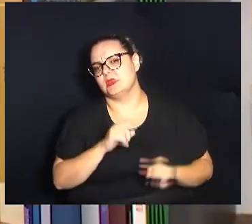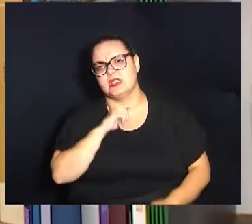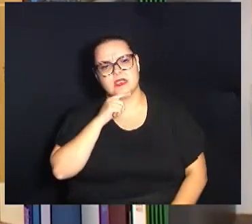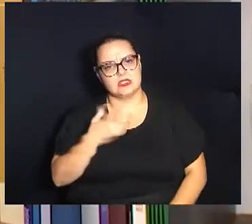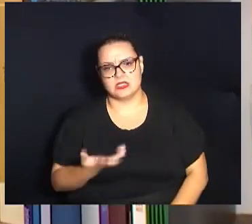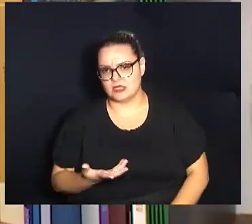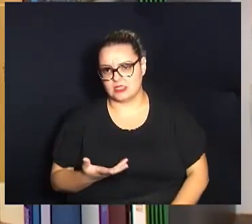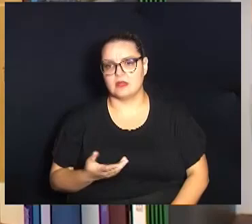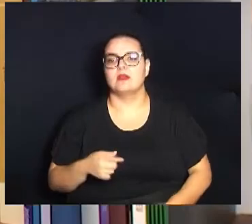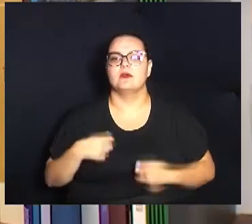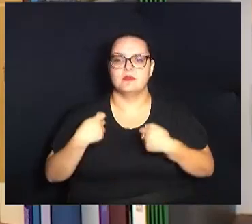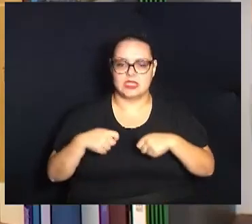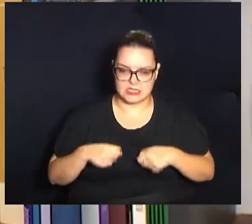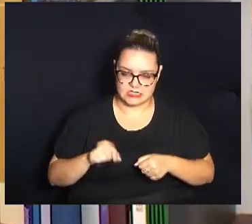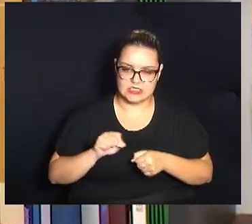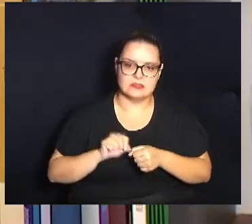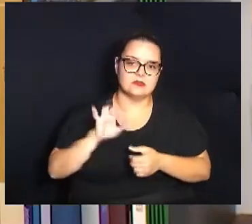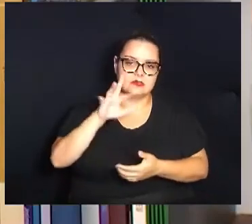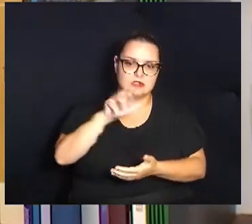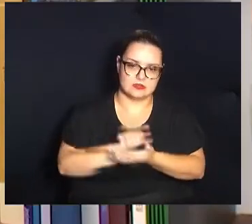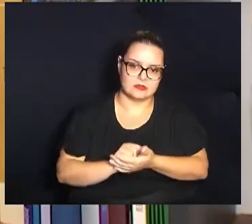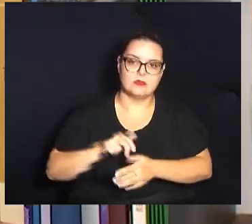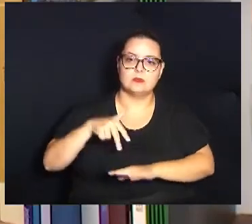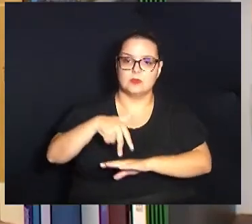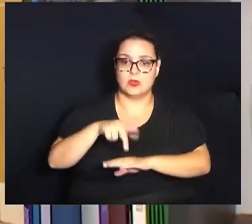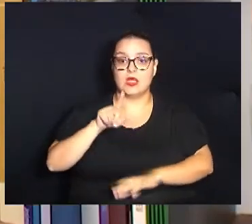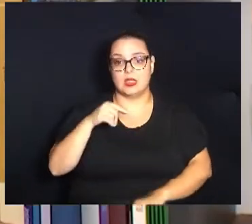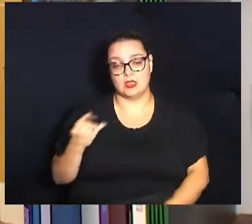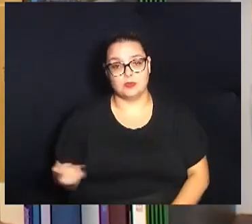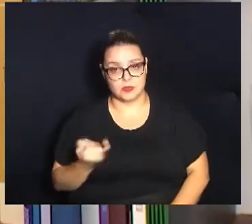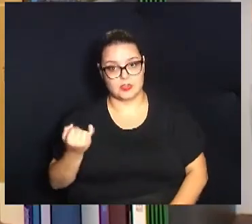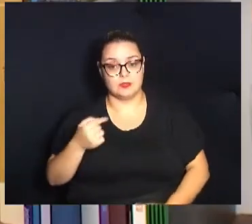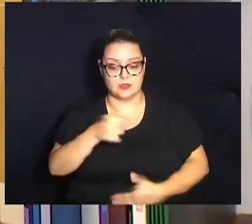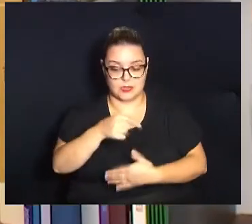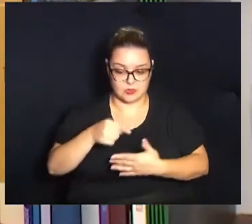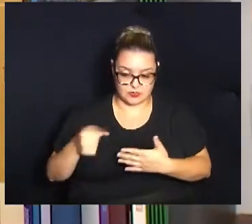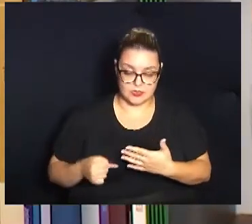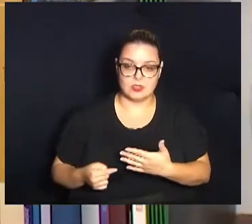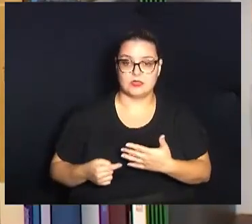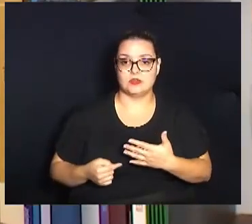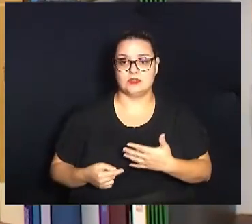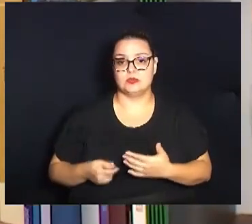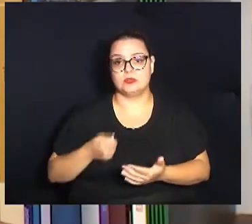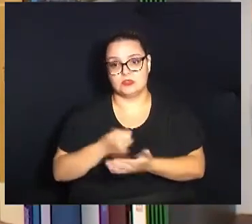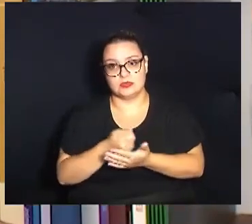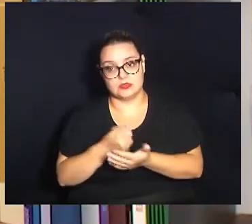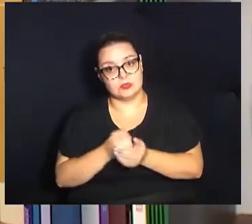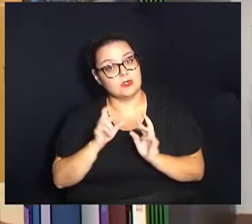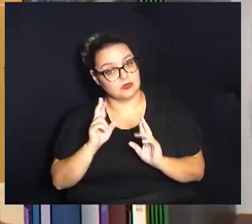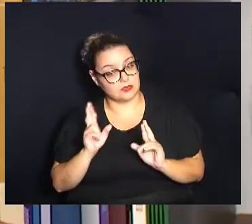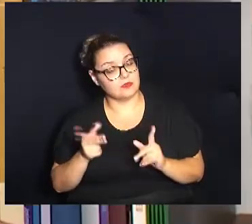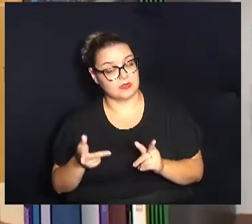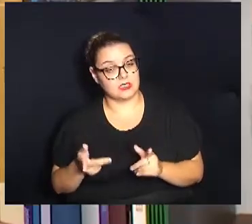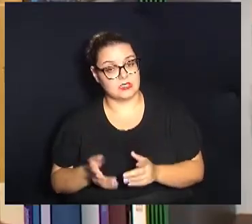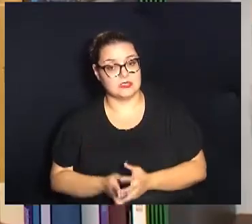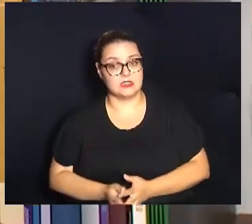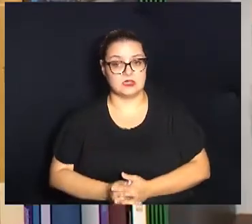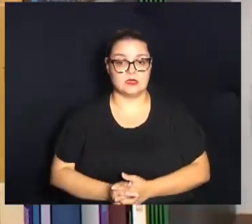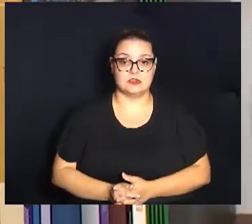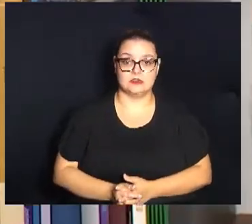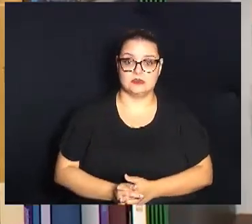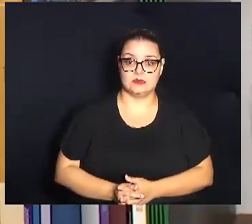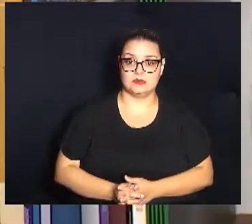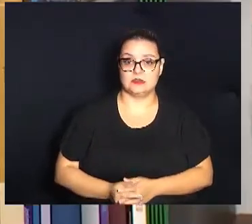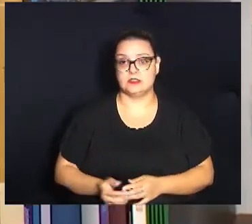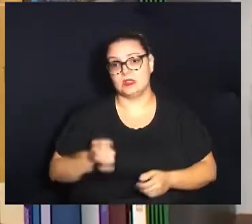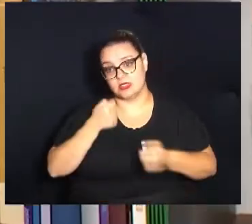se inscrever, que é sempre importante. O critério que a gente estabelece aqui é um critério diferenciado, e a entrevista